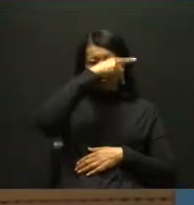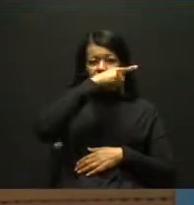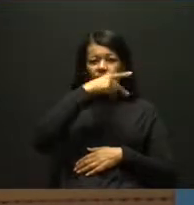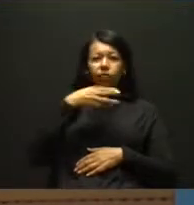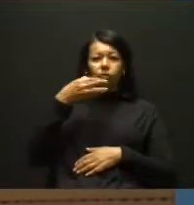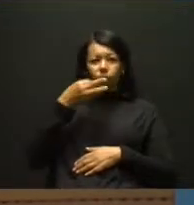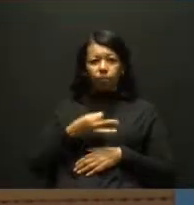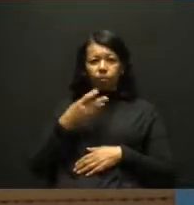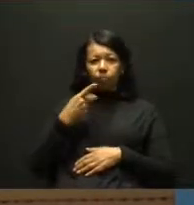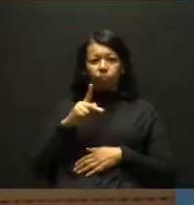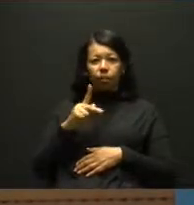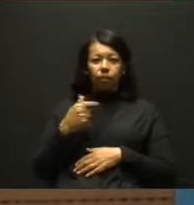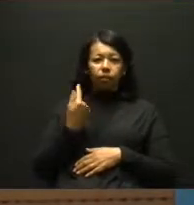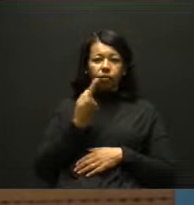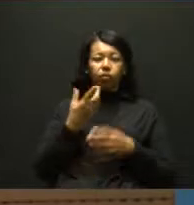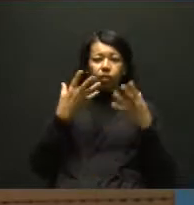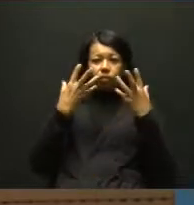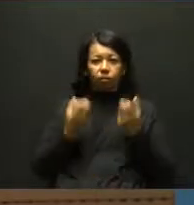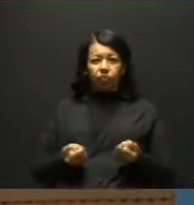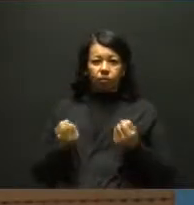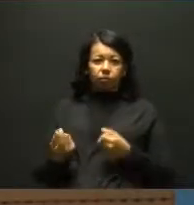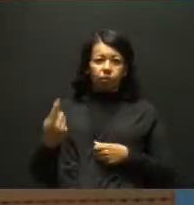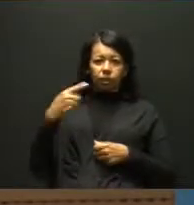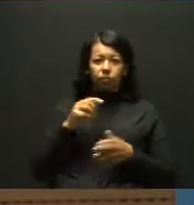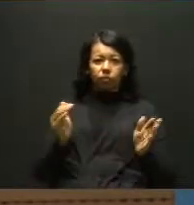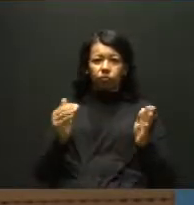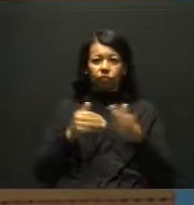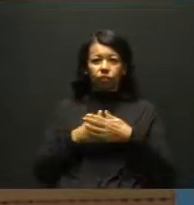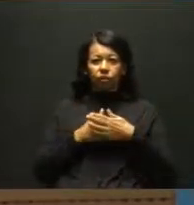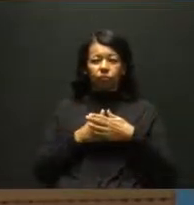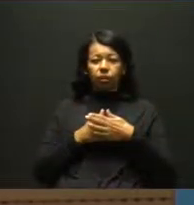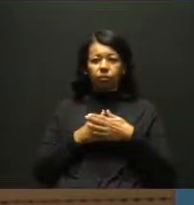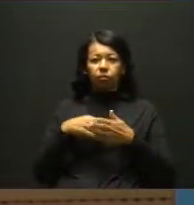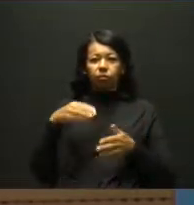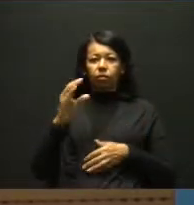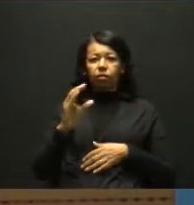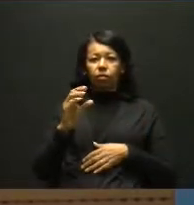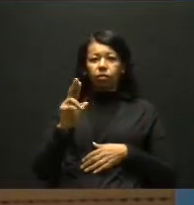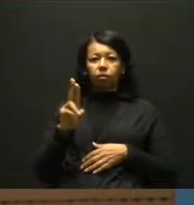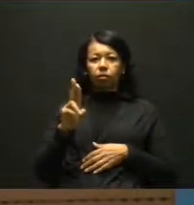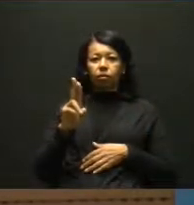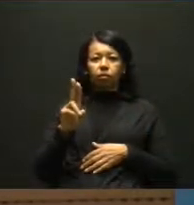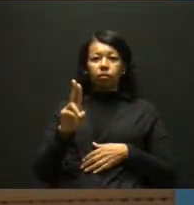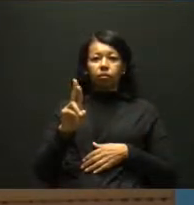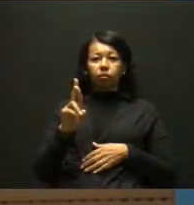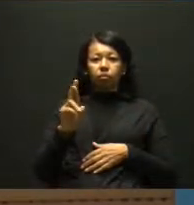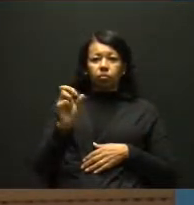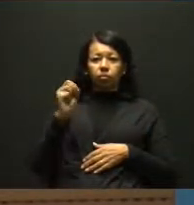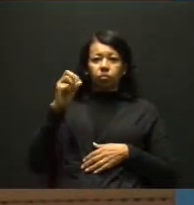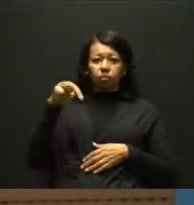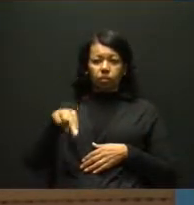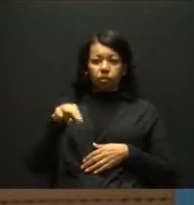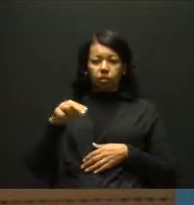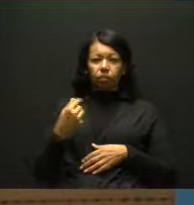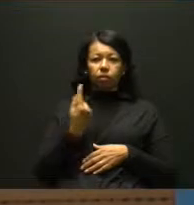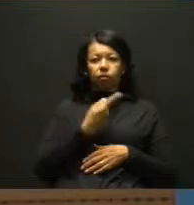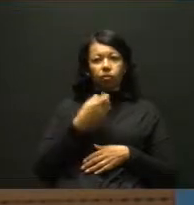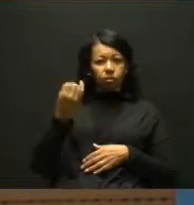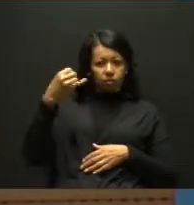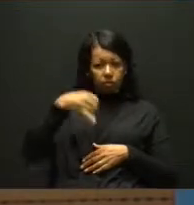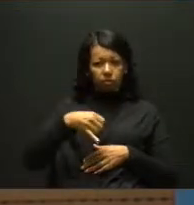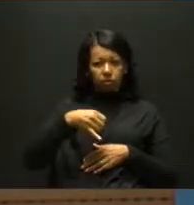que nós aprovássemos aqui fechamento da cursan assim fechamos nós aprovamos o